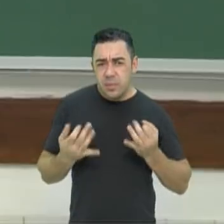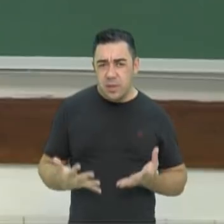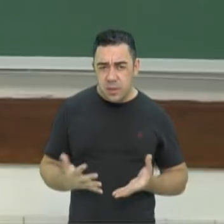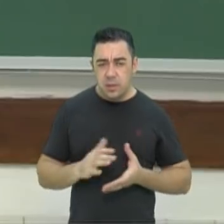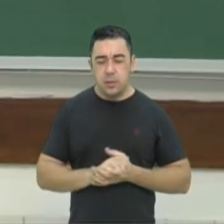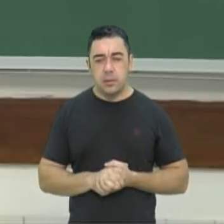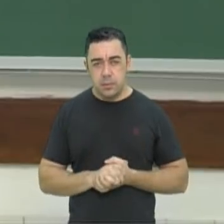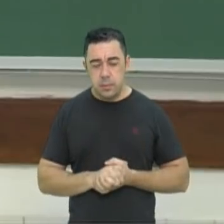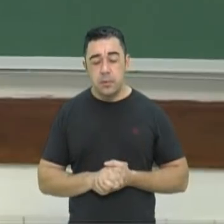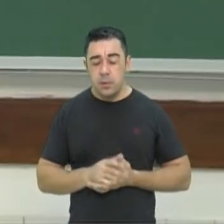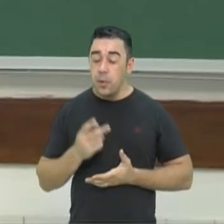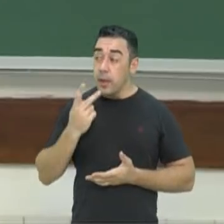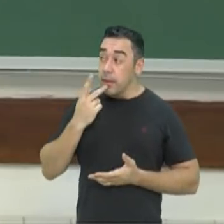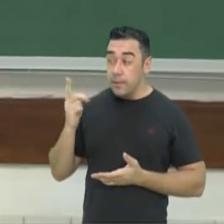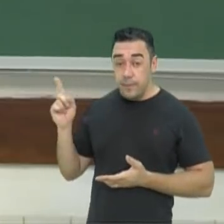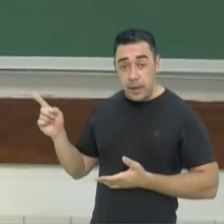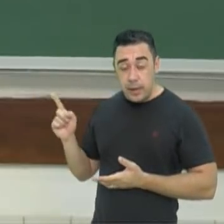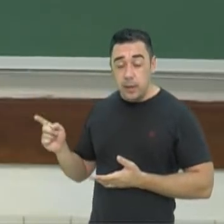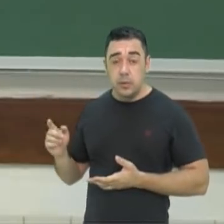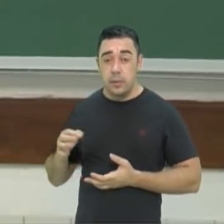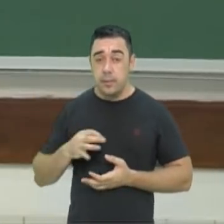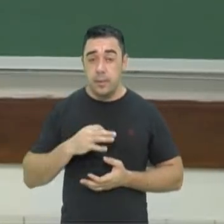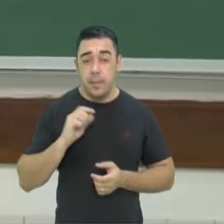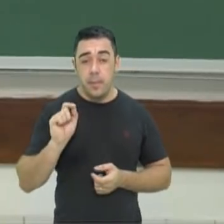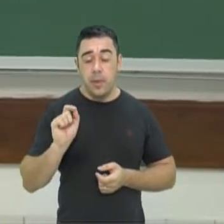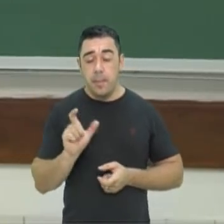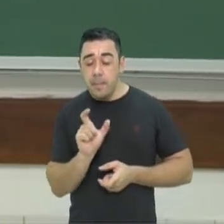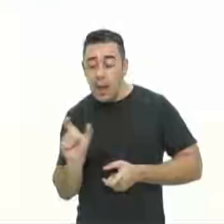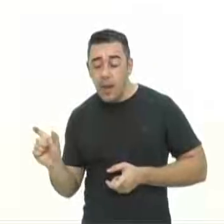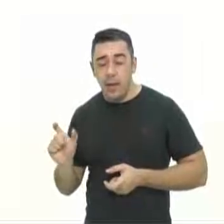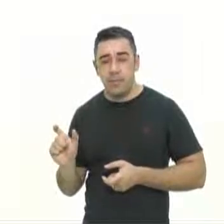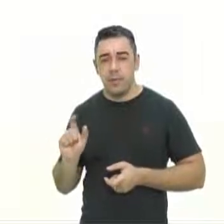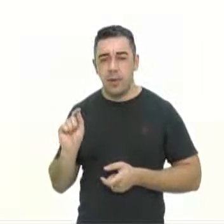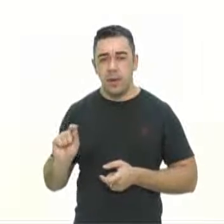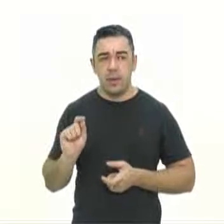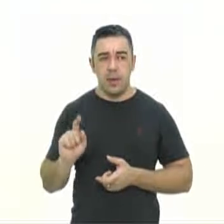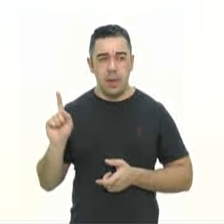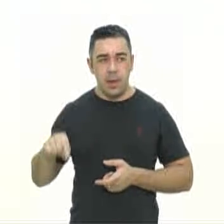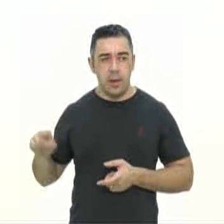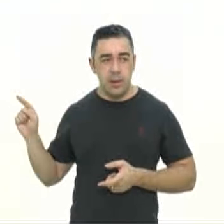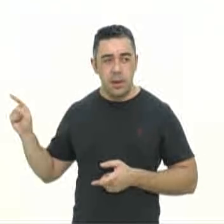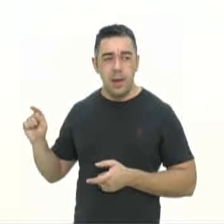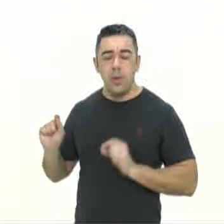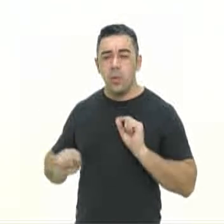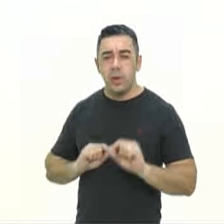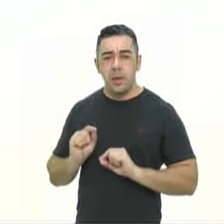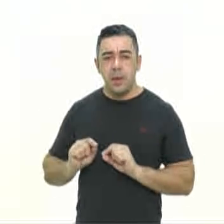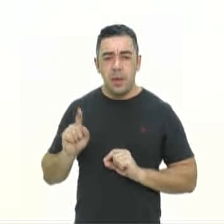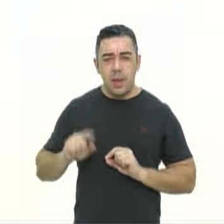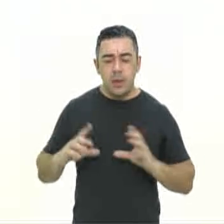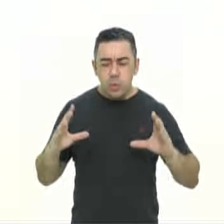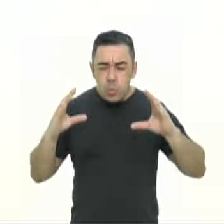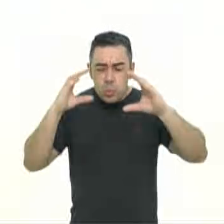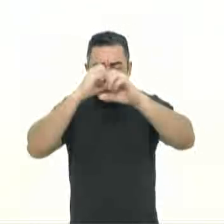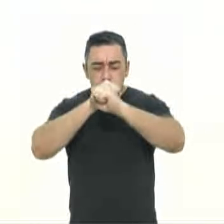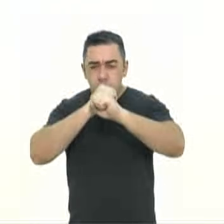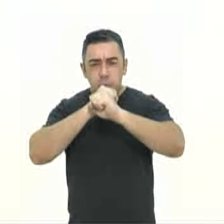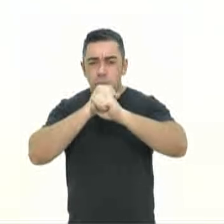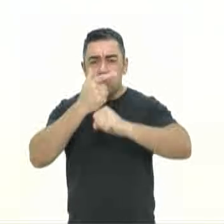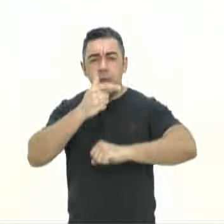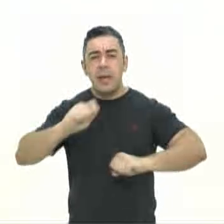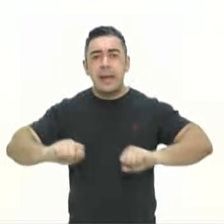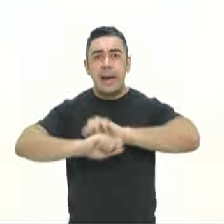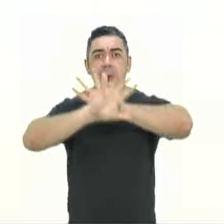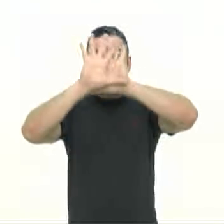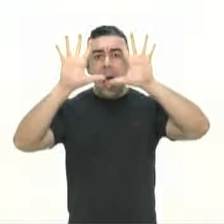ele está criticando o cultismo. Temos como resposta que o grande defeito é a obscuridade, a falta